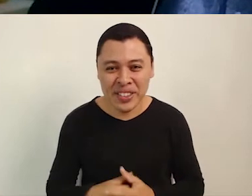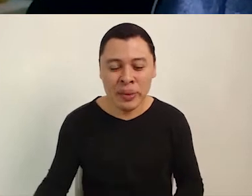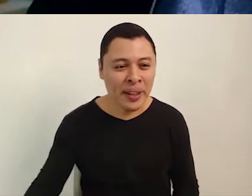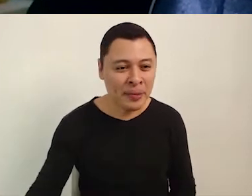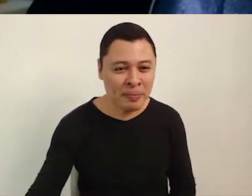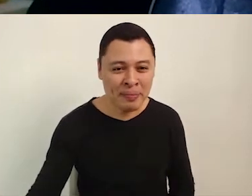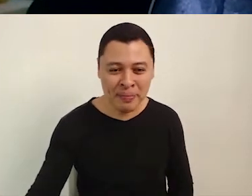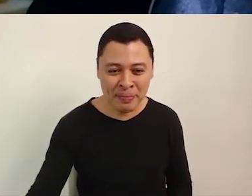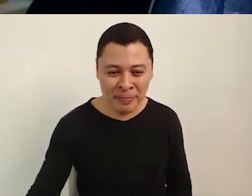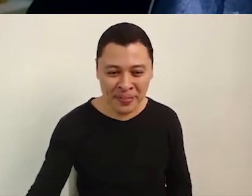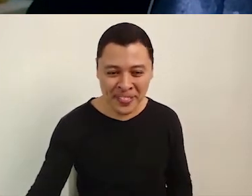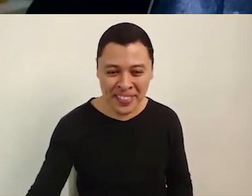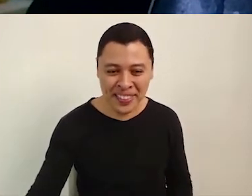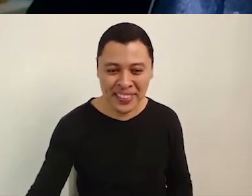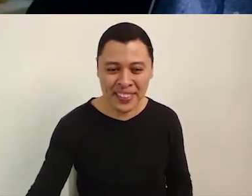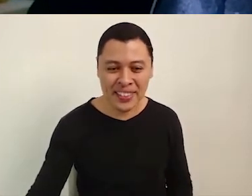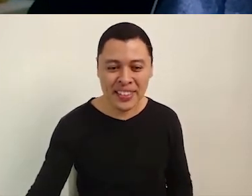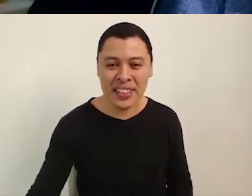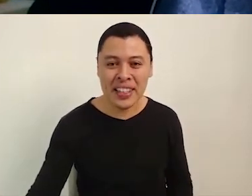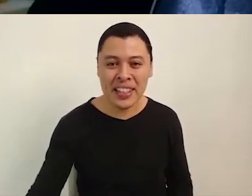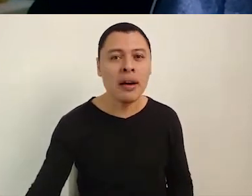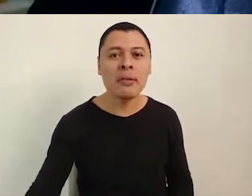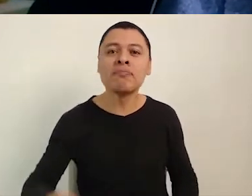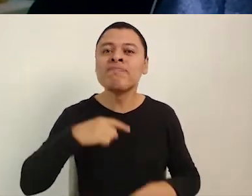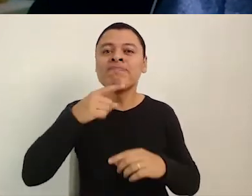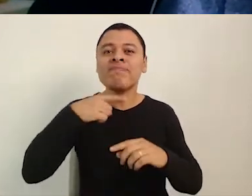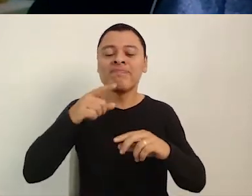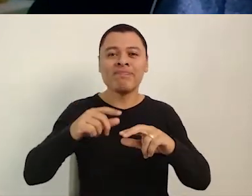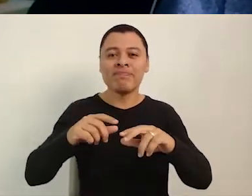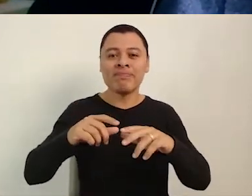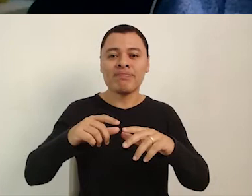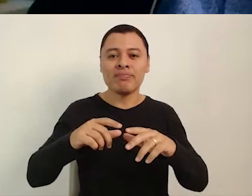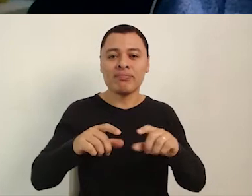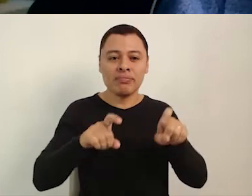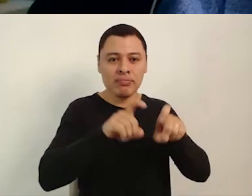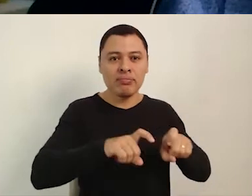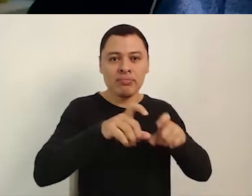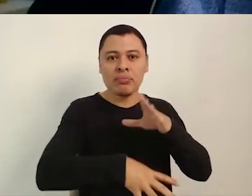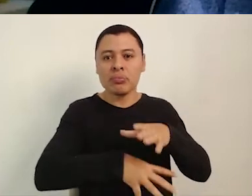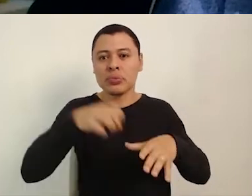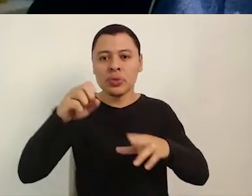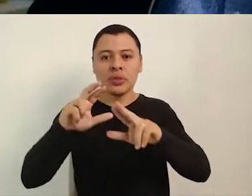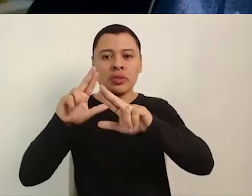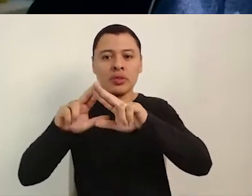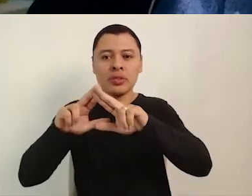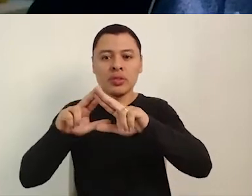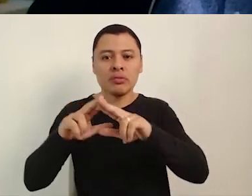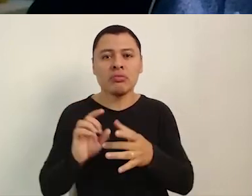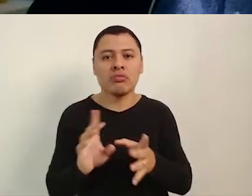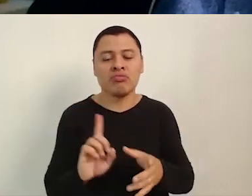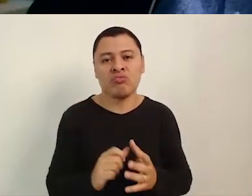Coração de mãe. Cara, eu não consigo copiar do computador pro meu Drive, ele não tá